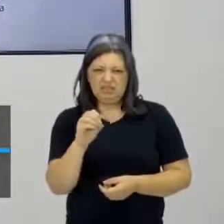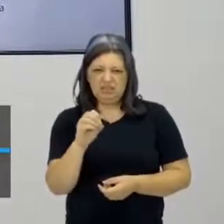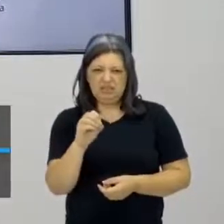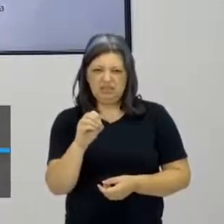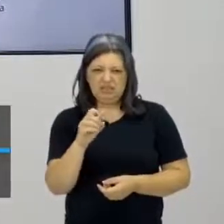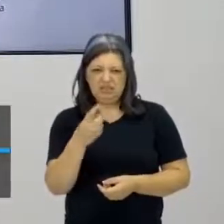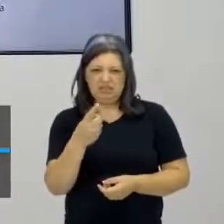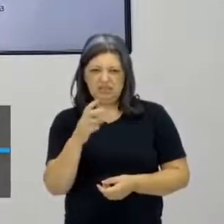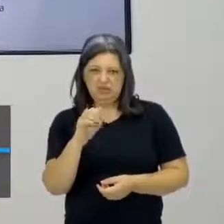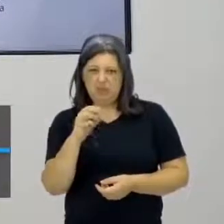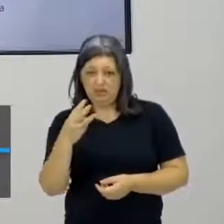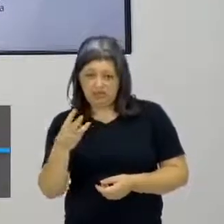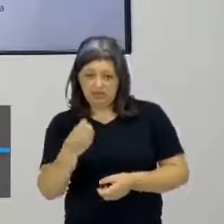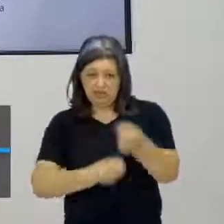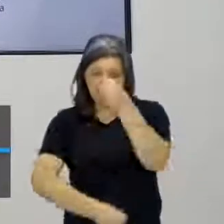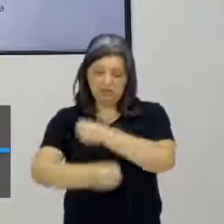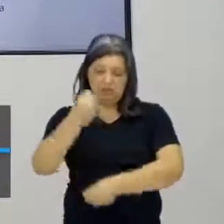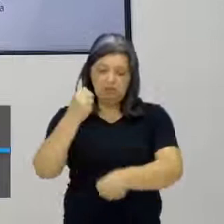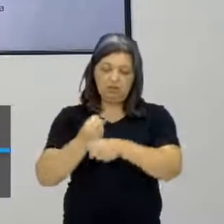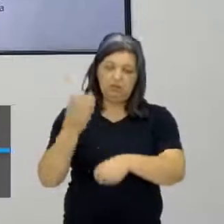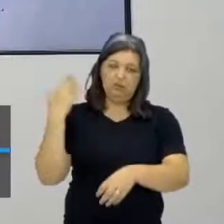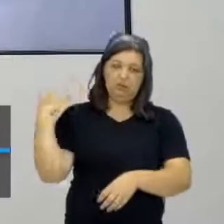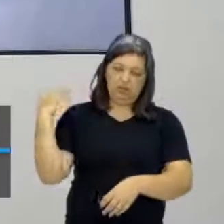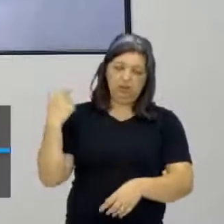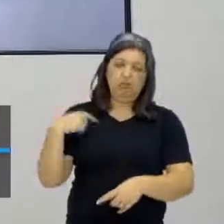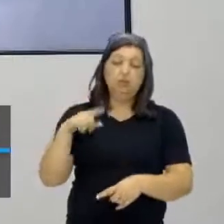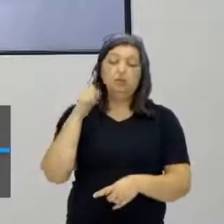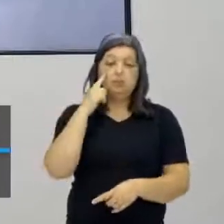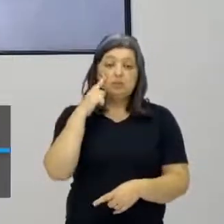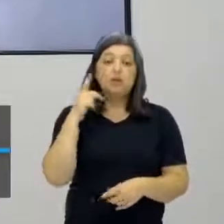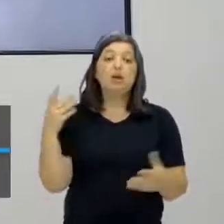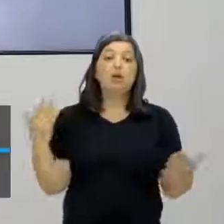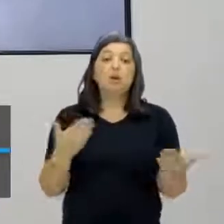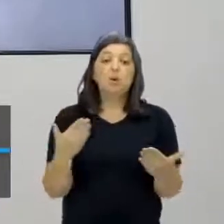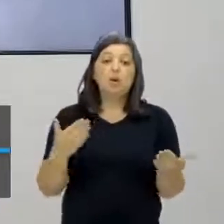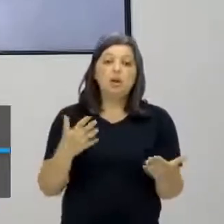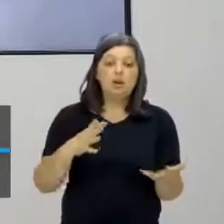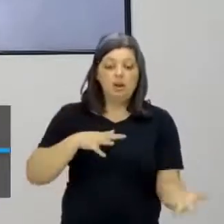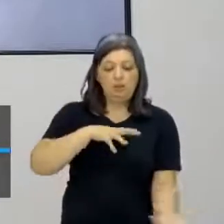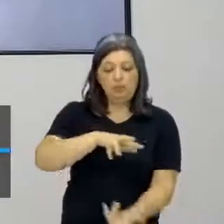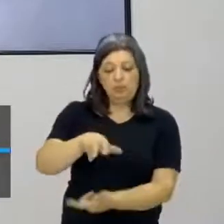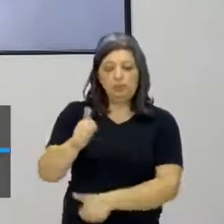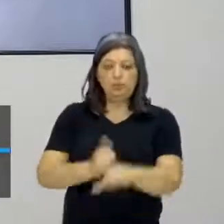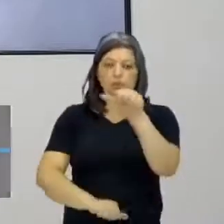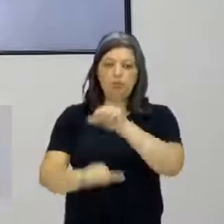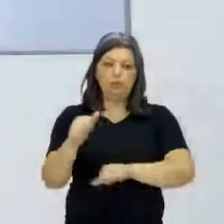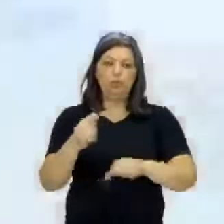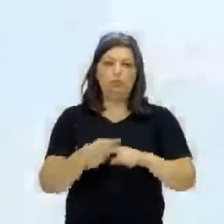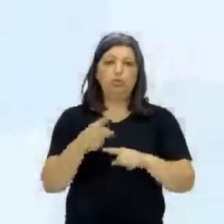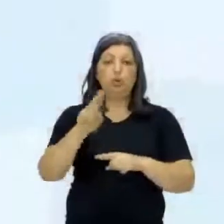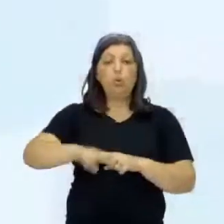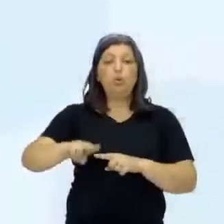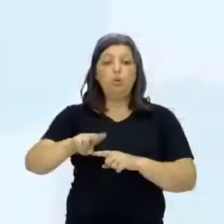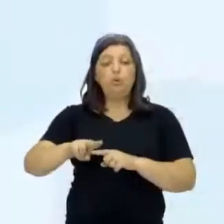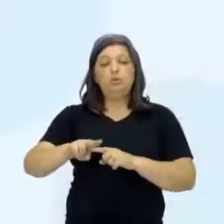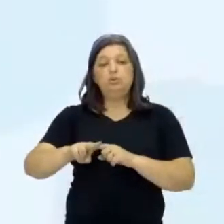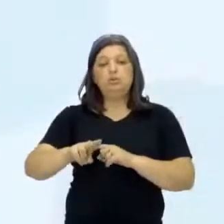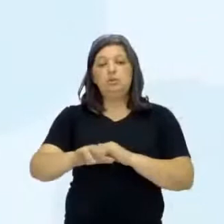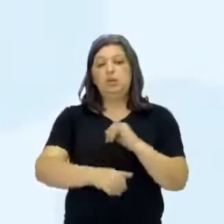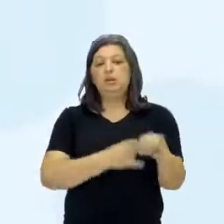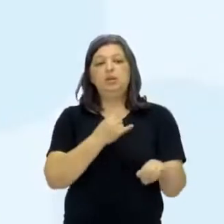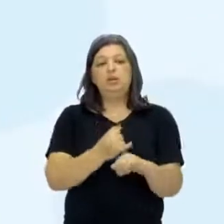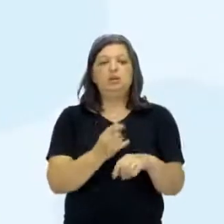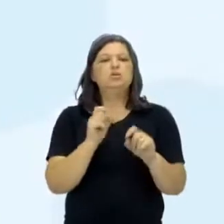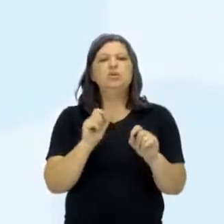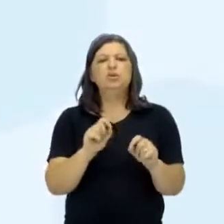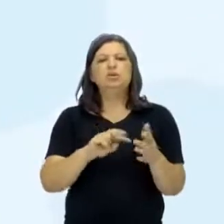como atingia antes. Então é necessário pensar que nós estamos num novo mundo. Este mundo em que existe a internet. E aí eu pergunto para